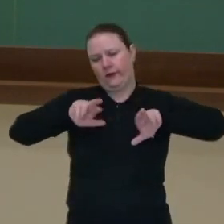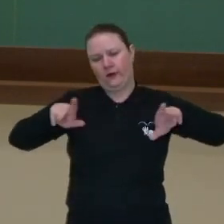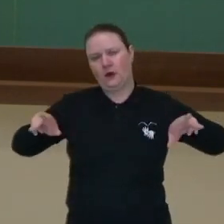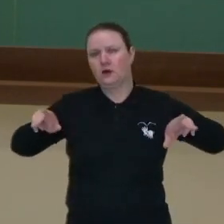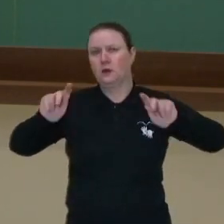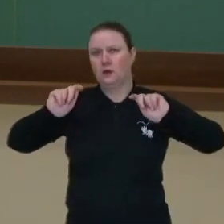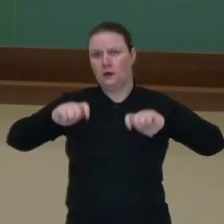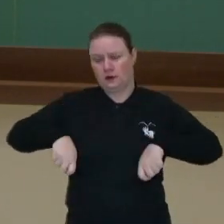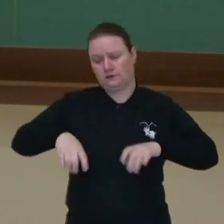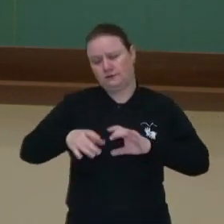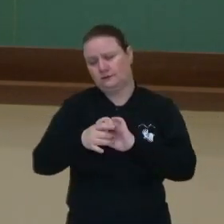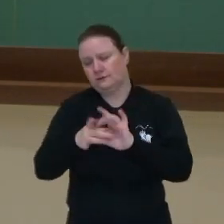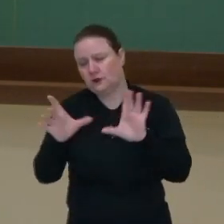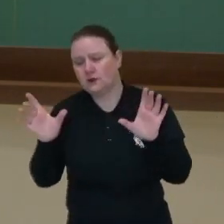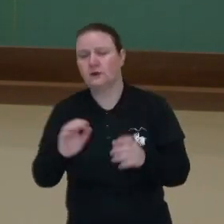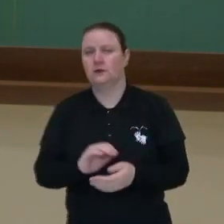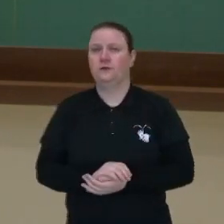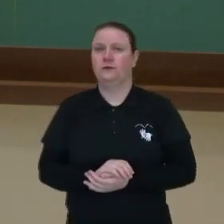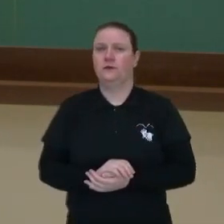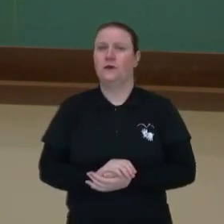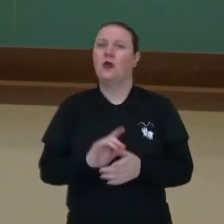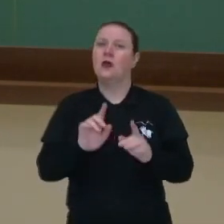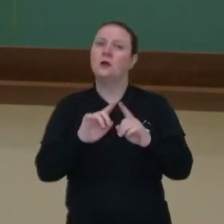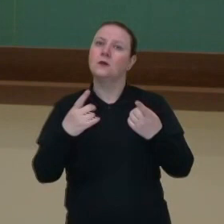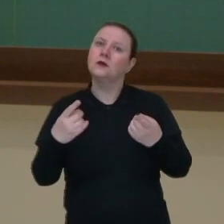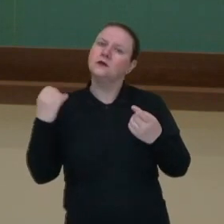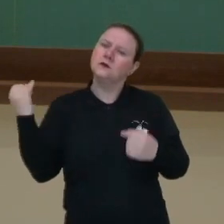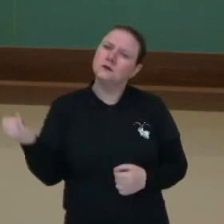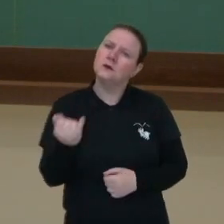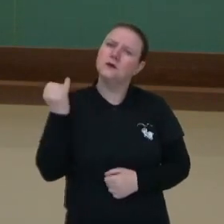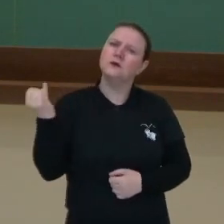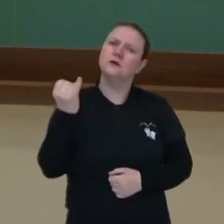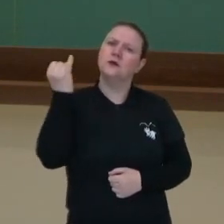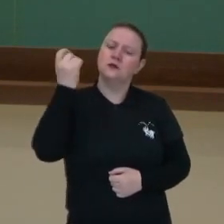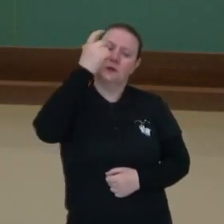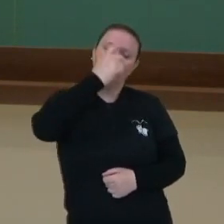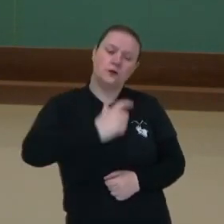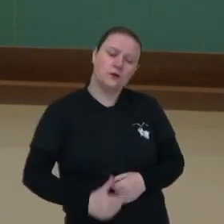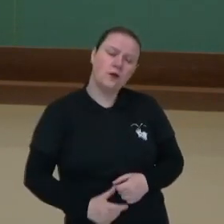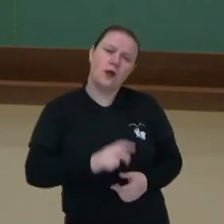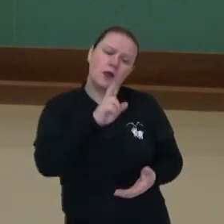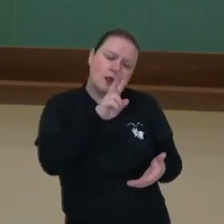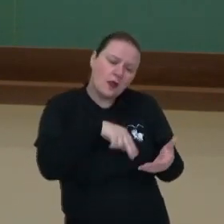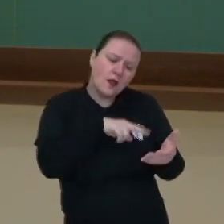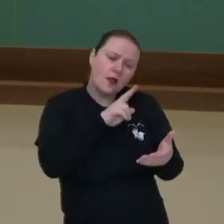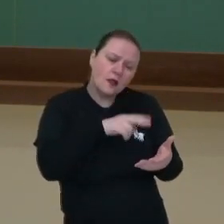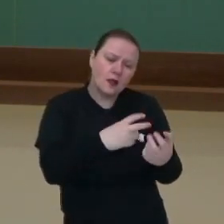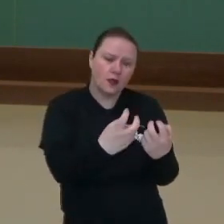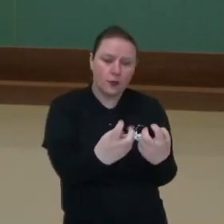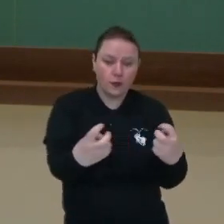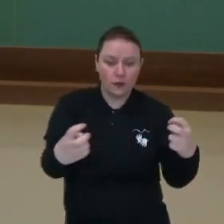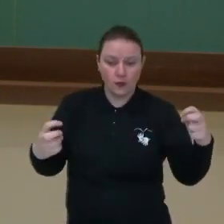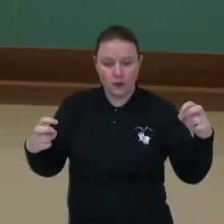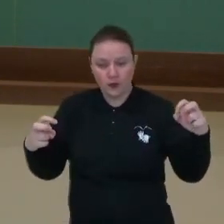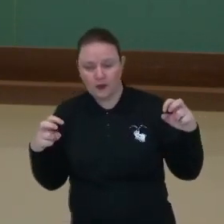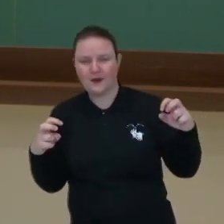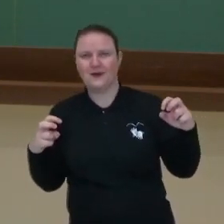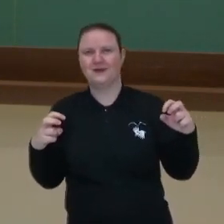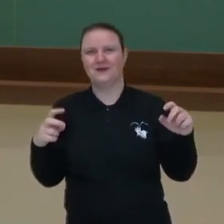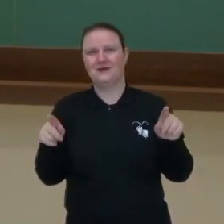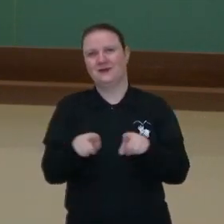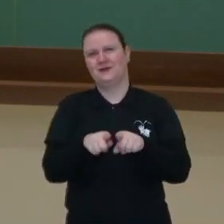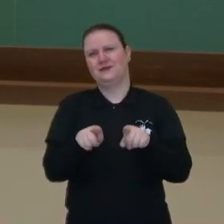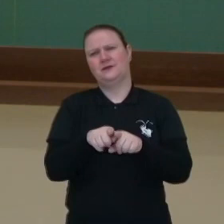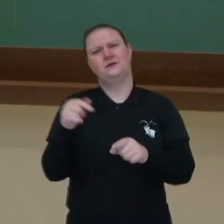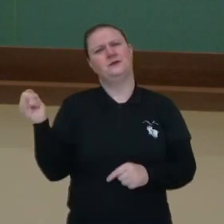adulto, né, que conta aquela história, e a visão de quem ouve ali, ou de quem leu depois